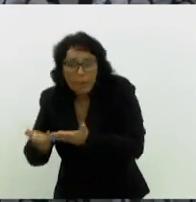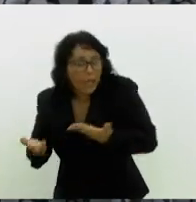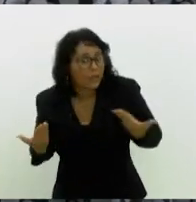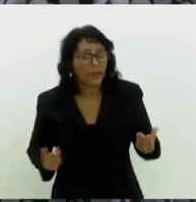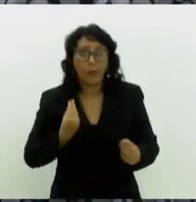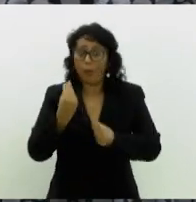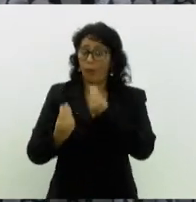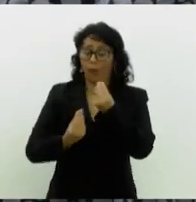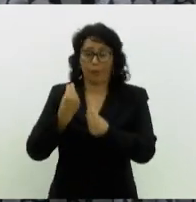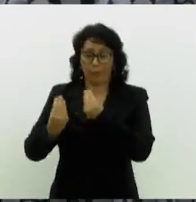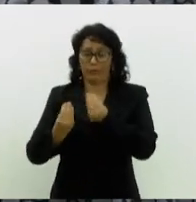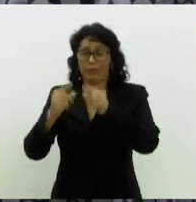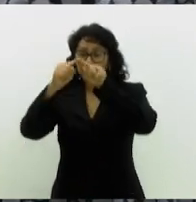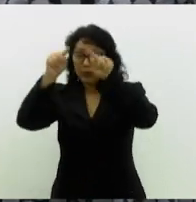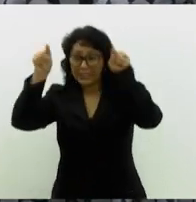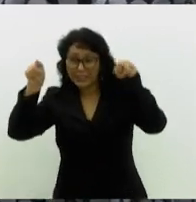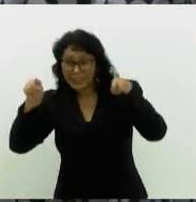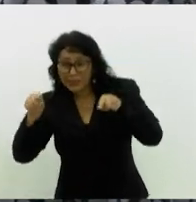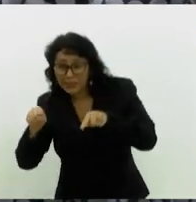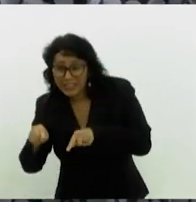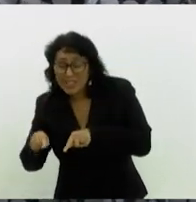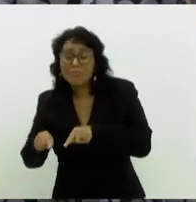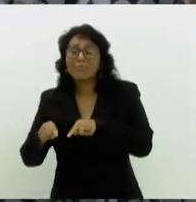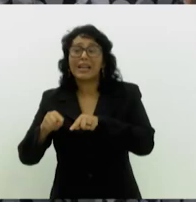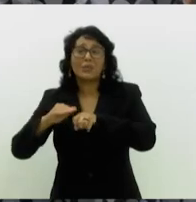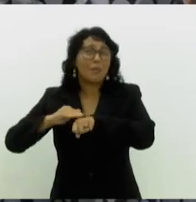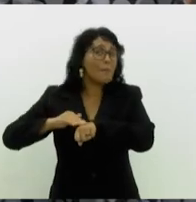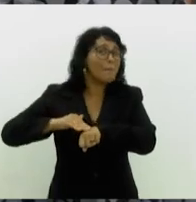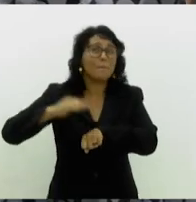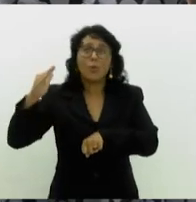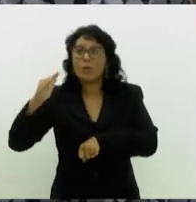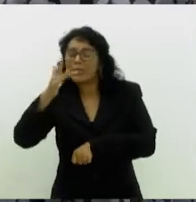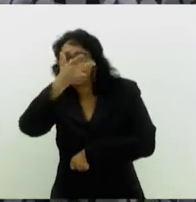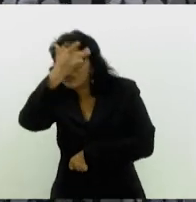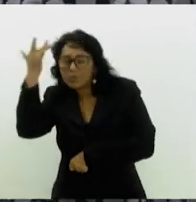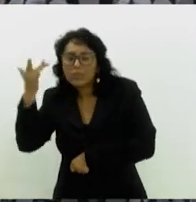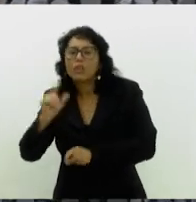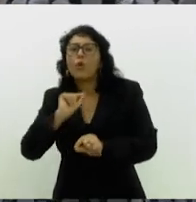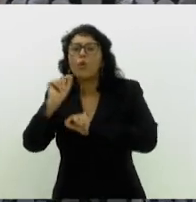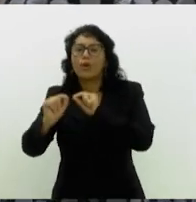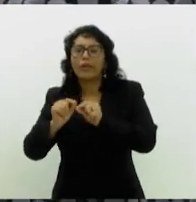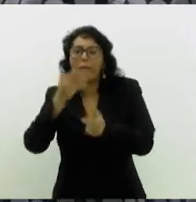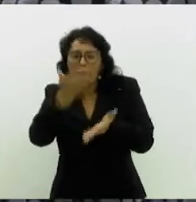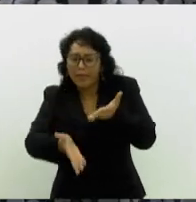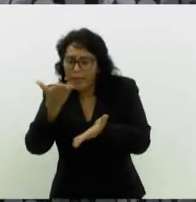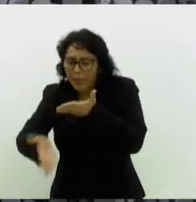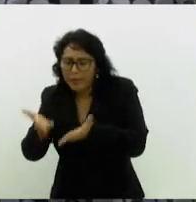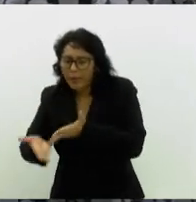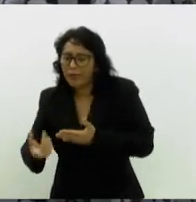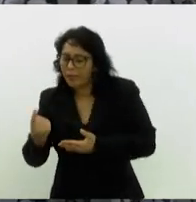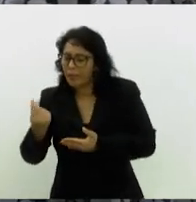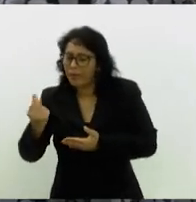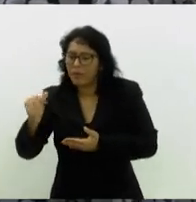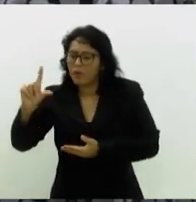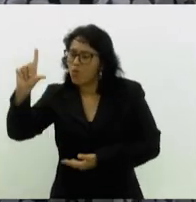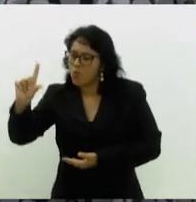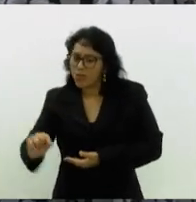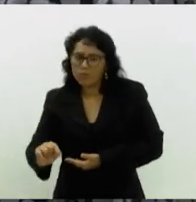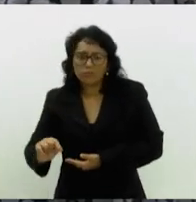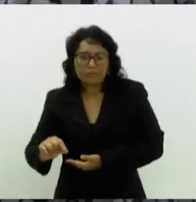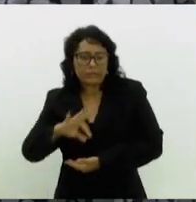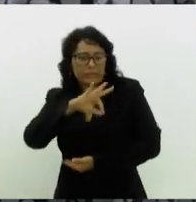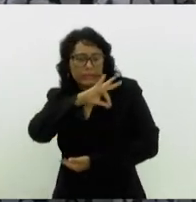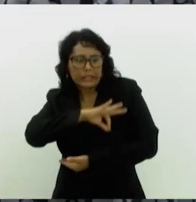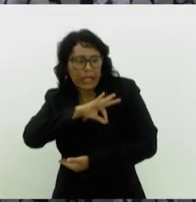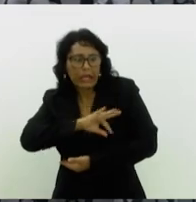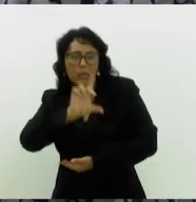maior parte dos Servidores do Estado tinham empobrecido quase 40% seus salários tinham perdido quase metade do